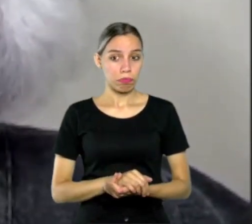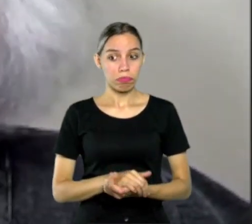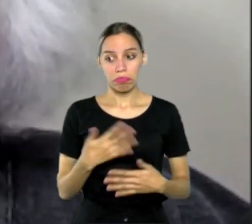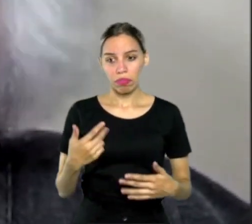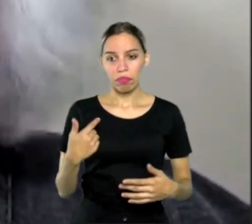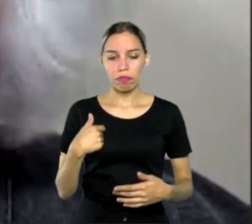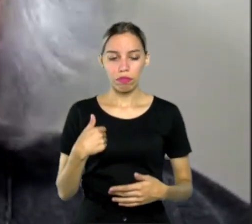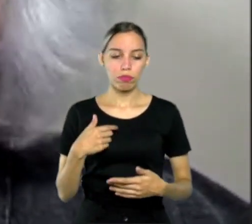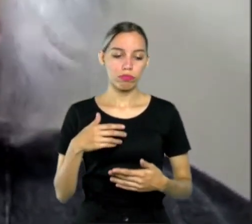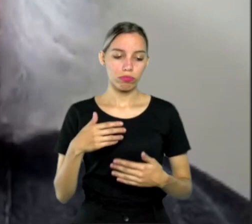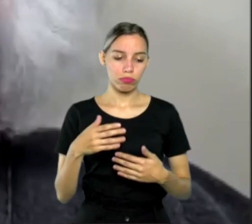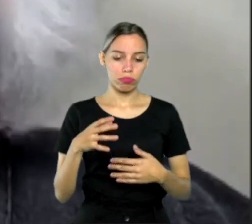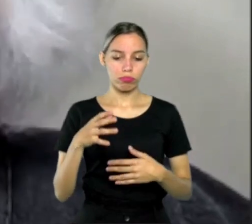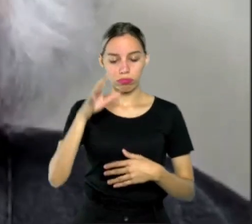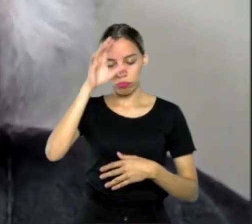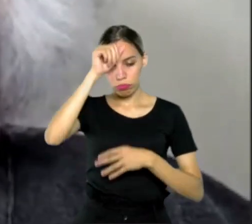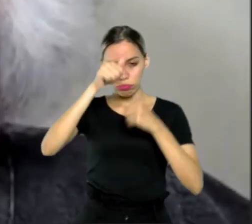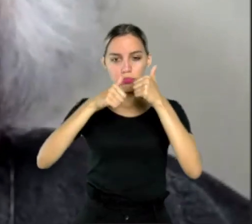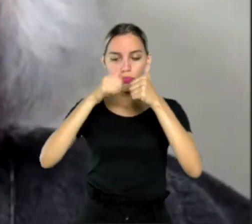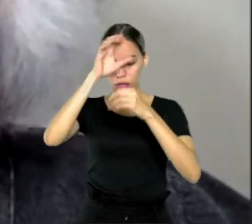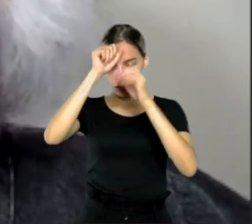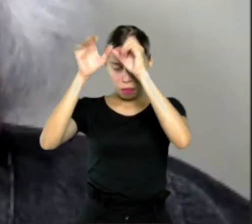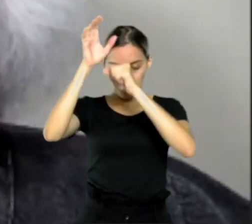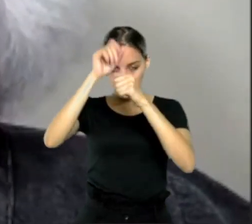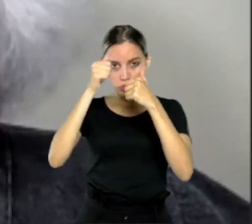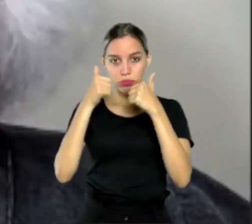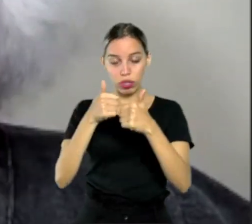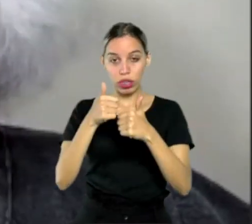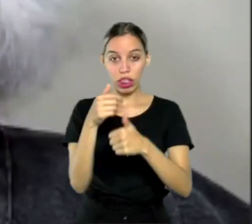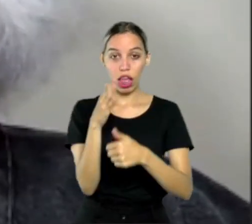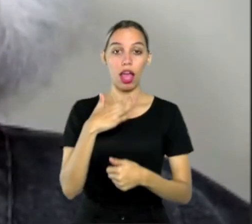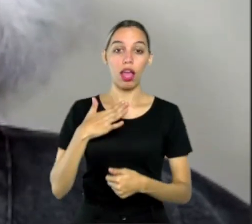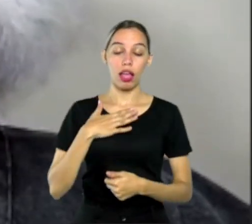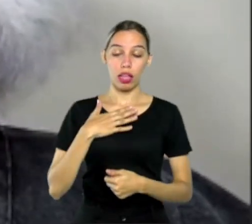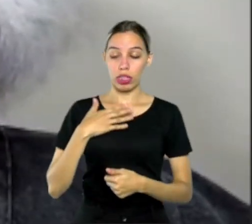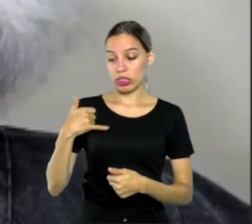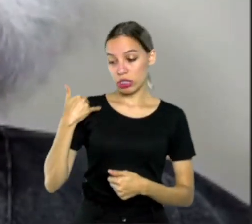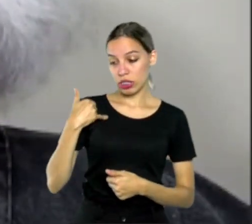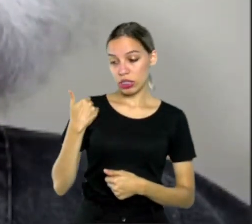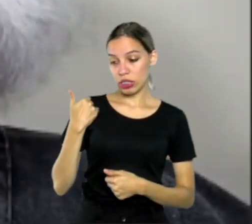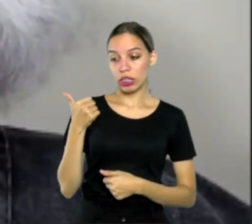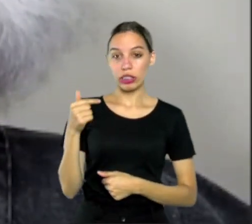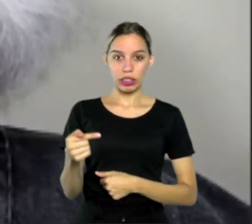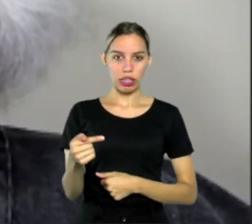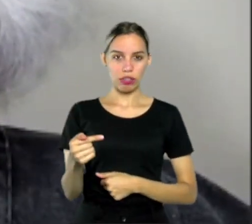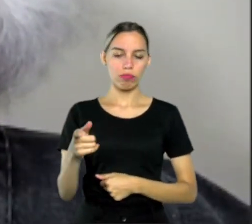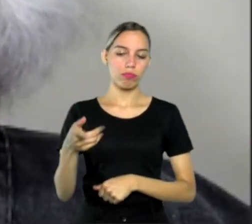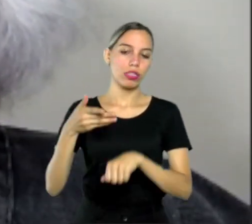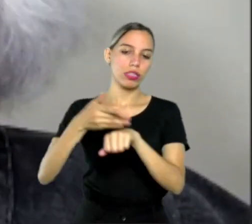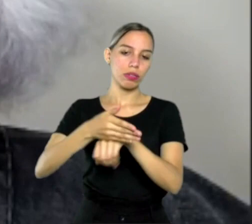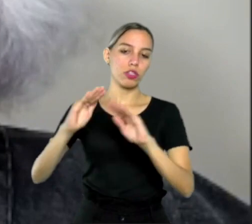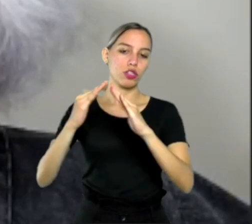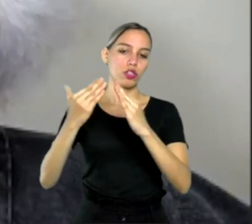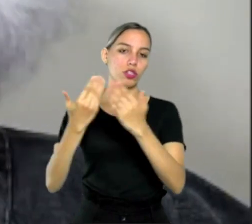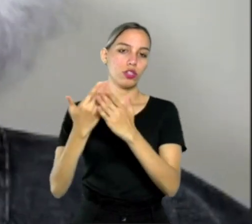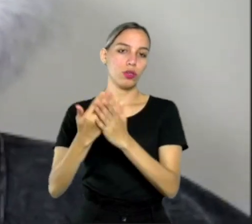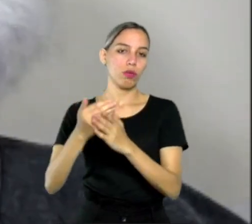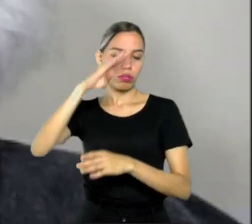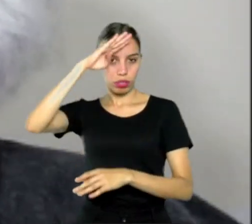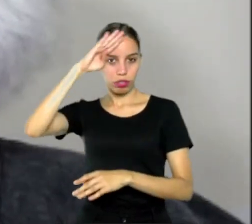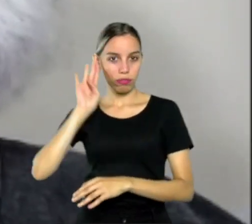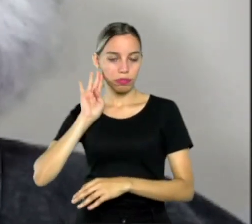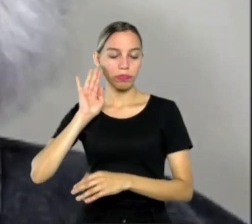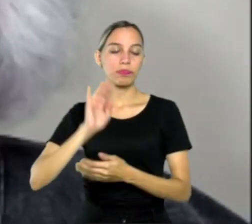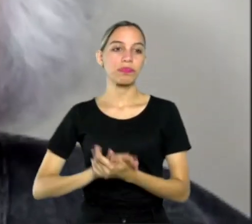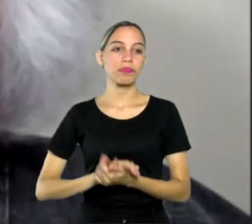das Freiras. Eu tinha 7 anos, já tinha feito no Externato Santa Terezinha o 2º ano. A freira